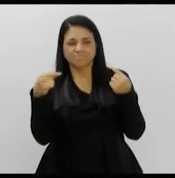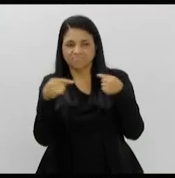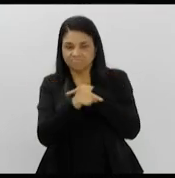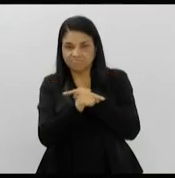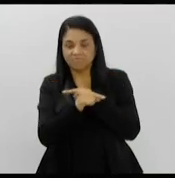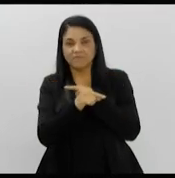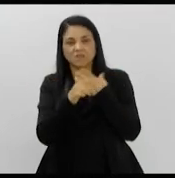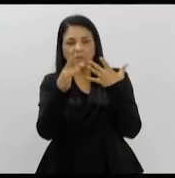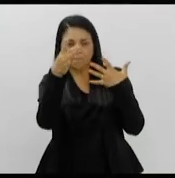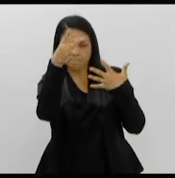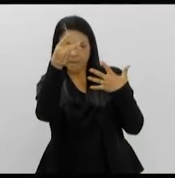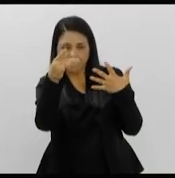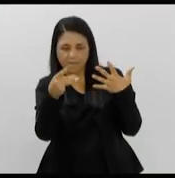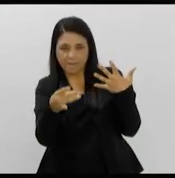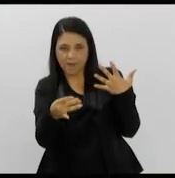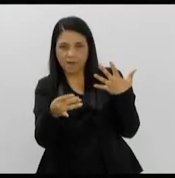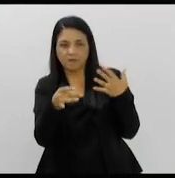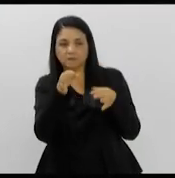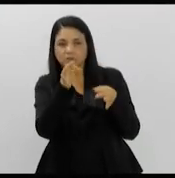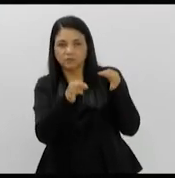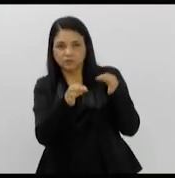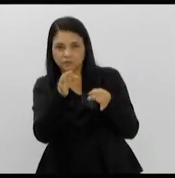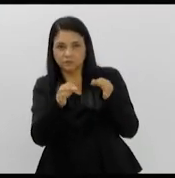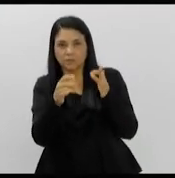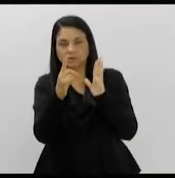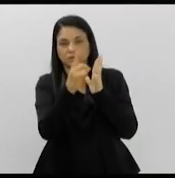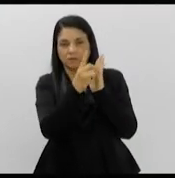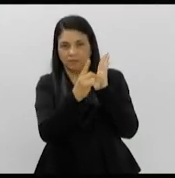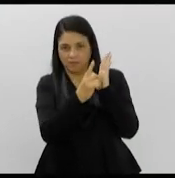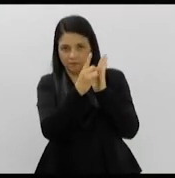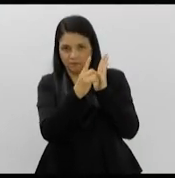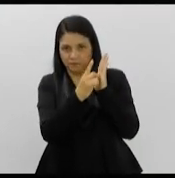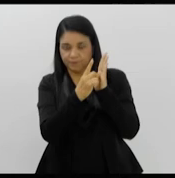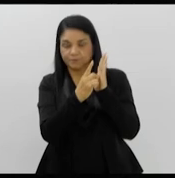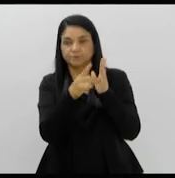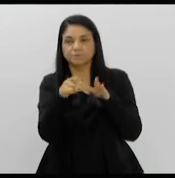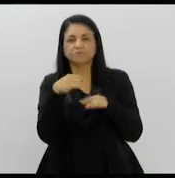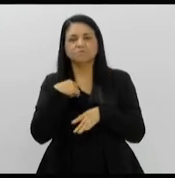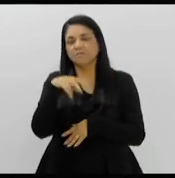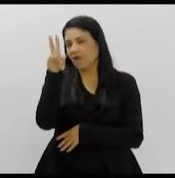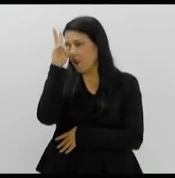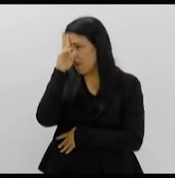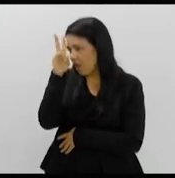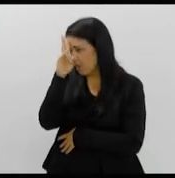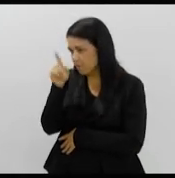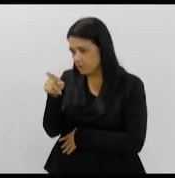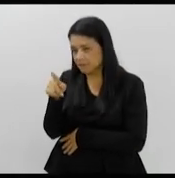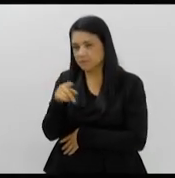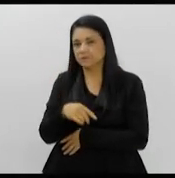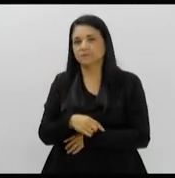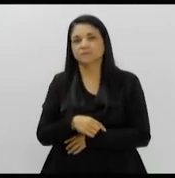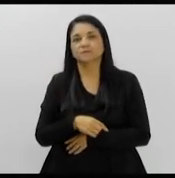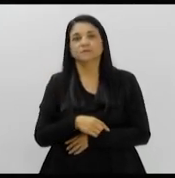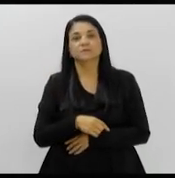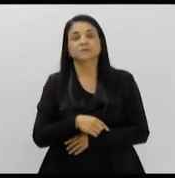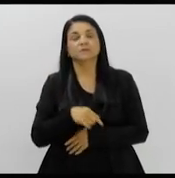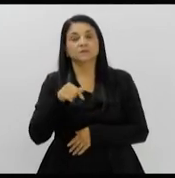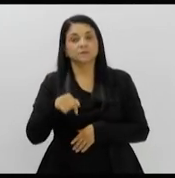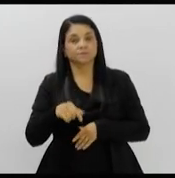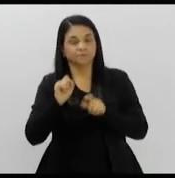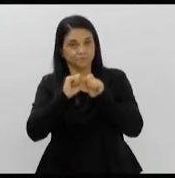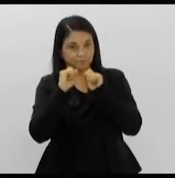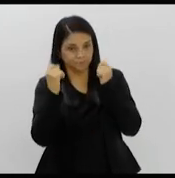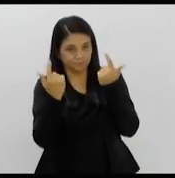detalhadas na justificativa do Decreto a senhora de se lembrar quando essa casa